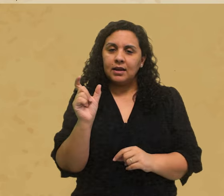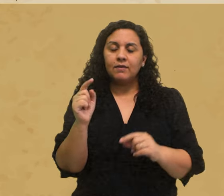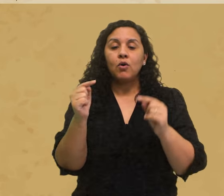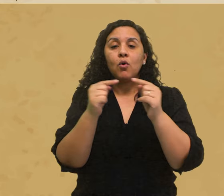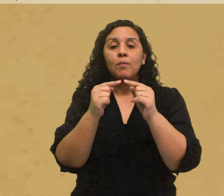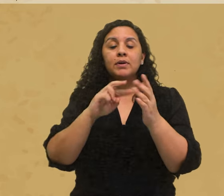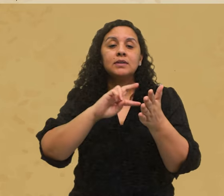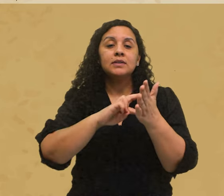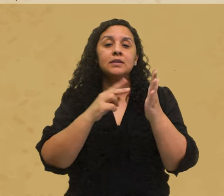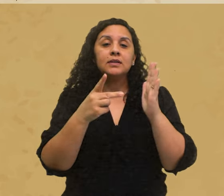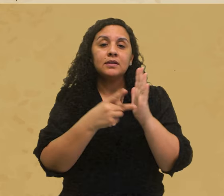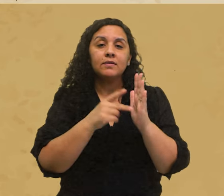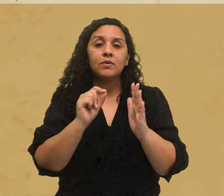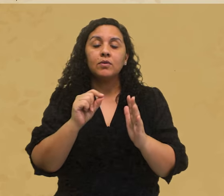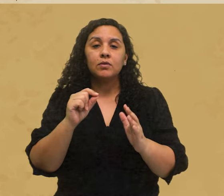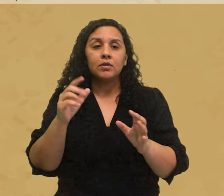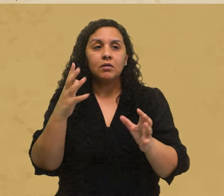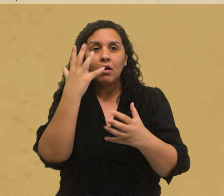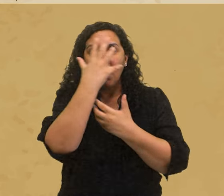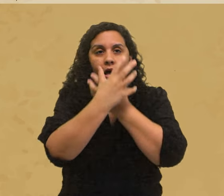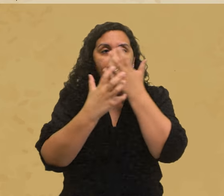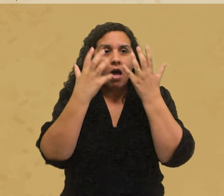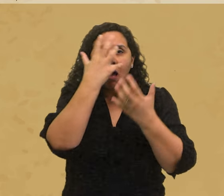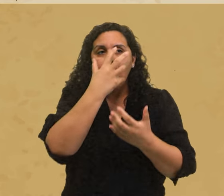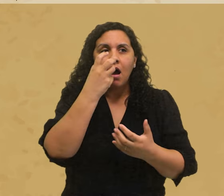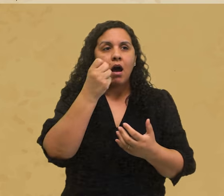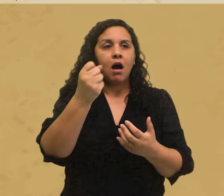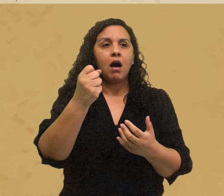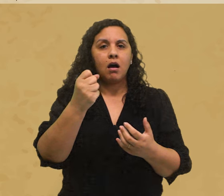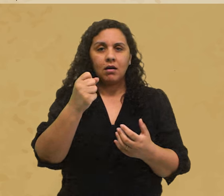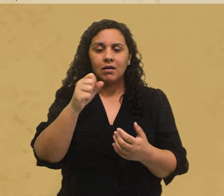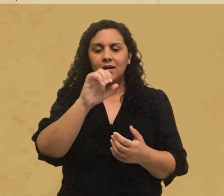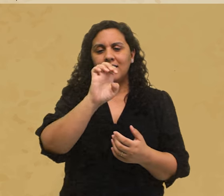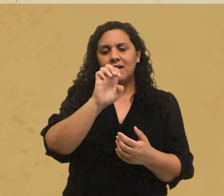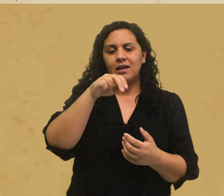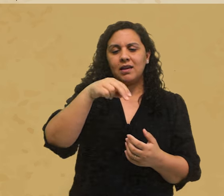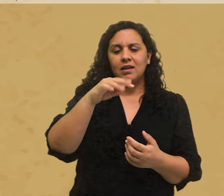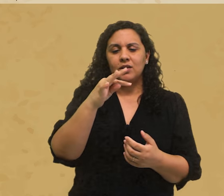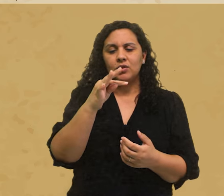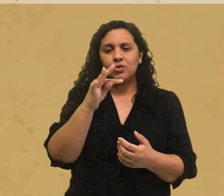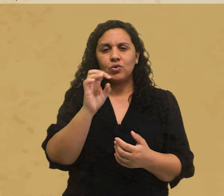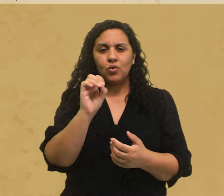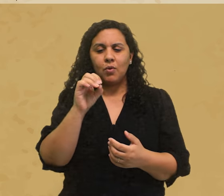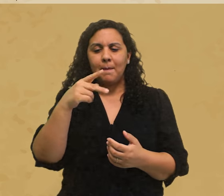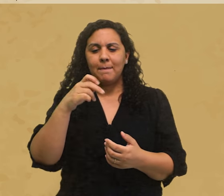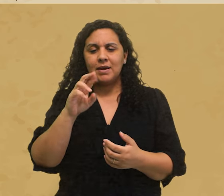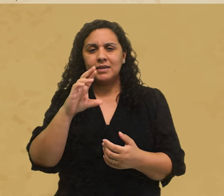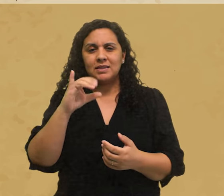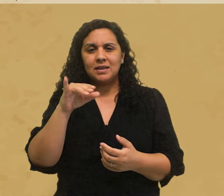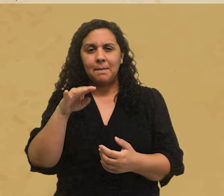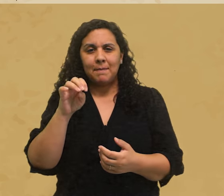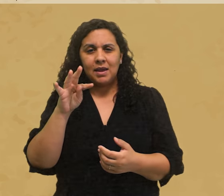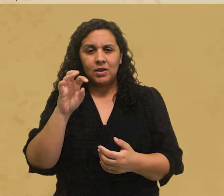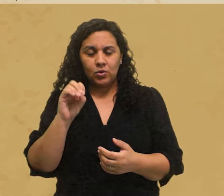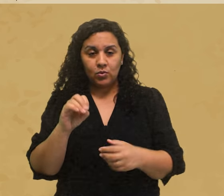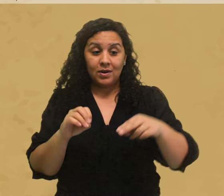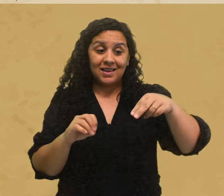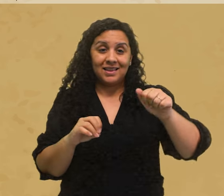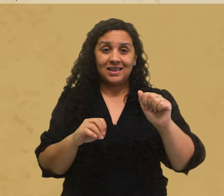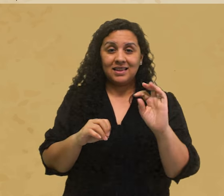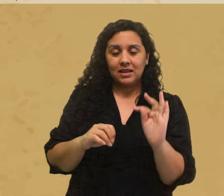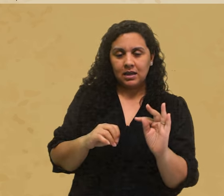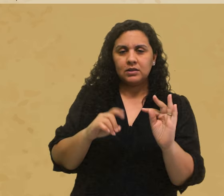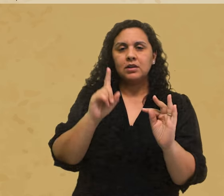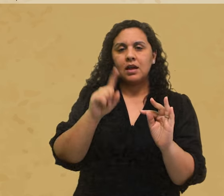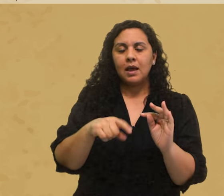que significa entorpecimento ou estupor, sendo que narc é a base